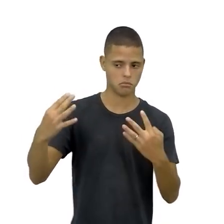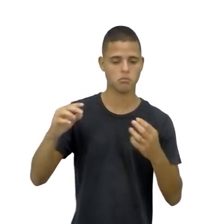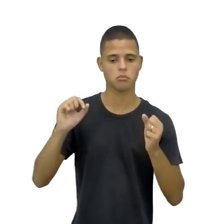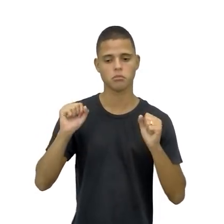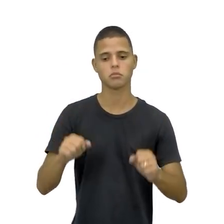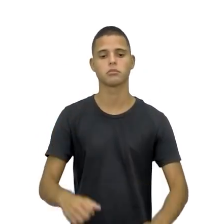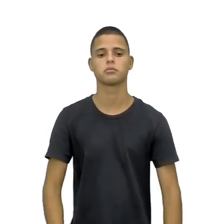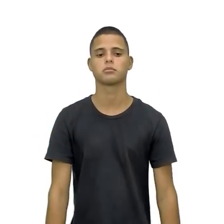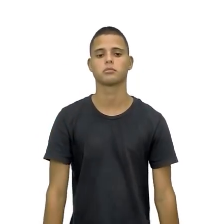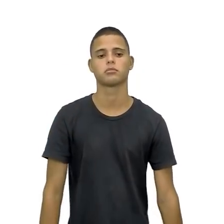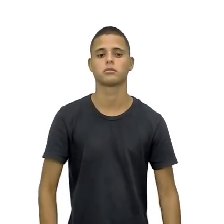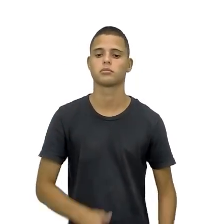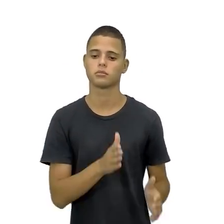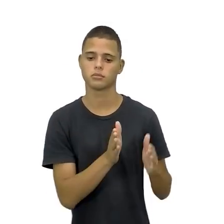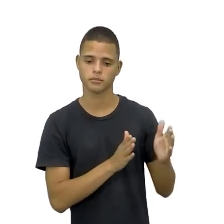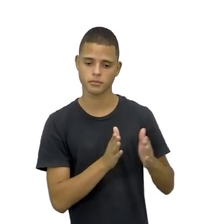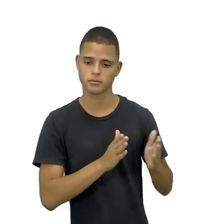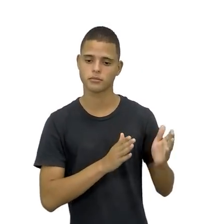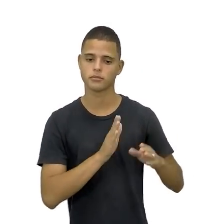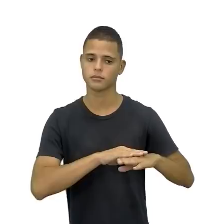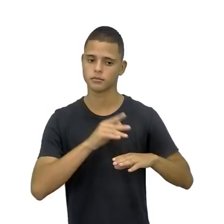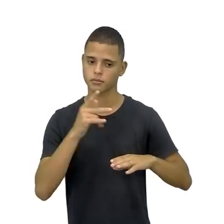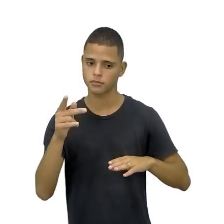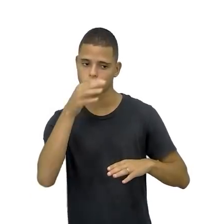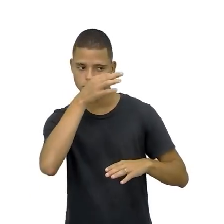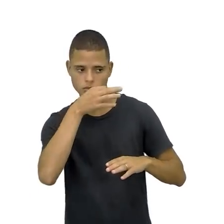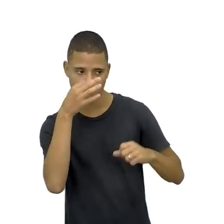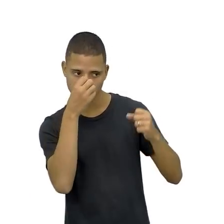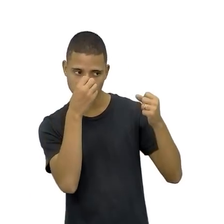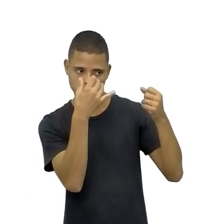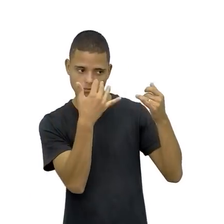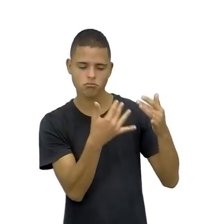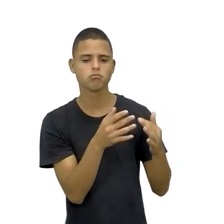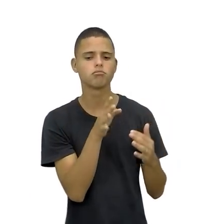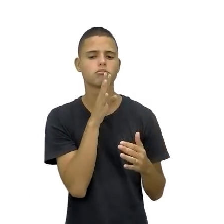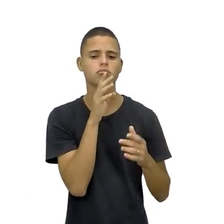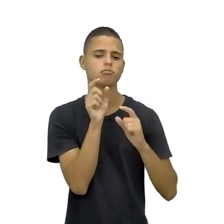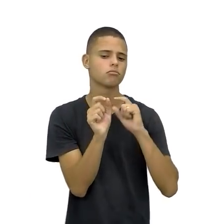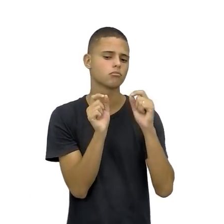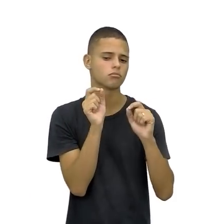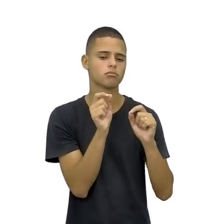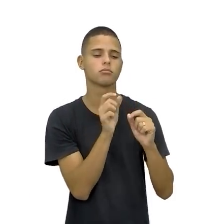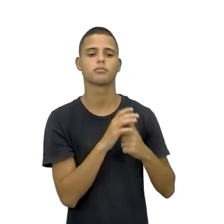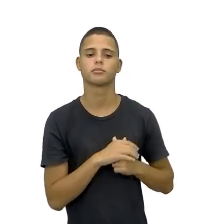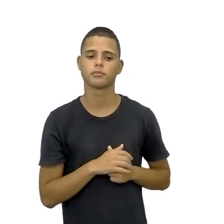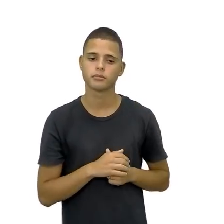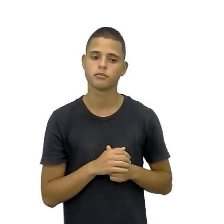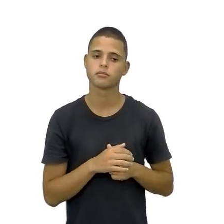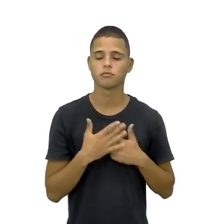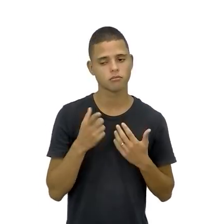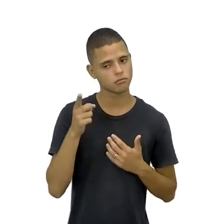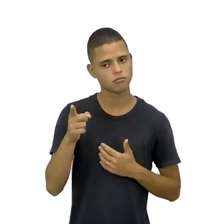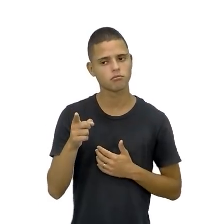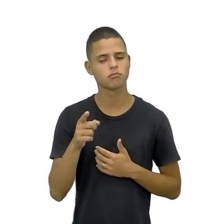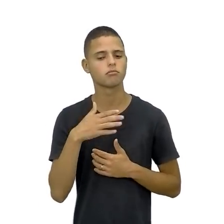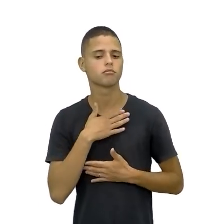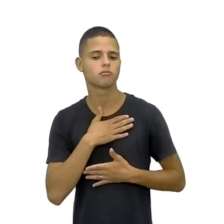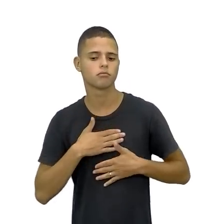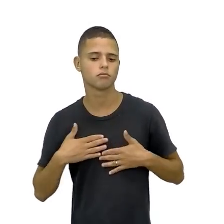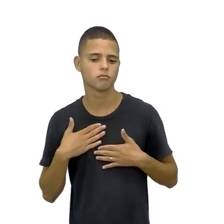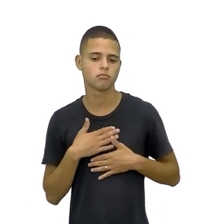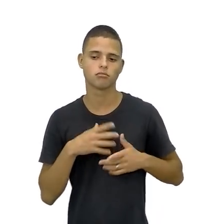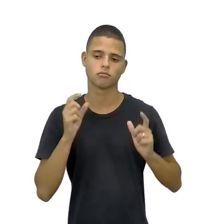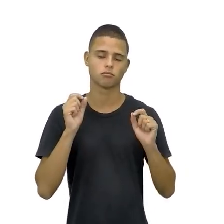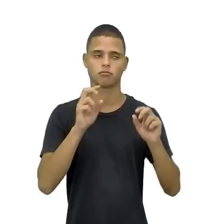eles vão expressar o que eles conhecem sobre os objetos de conhecimento ou aquilo que ele já ouviu falar sobre o tema